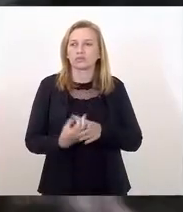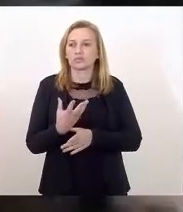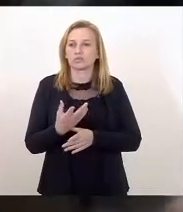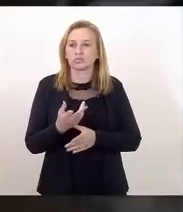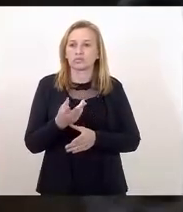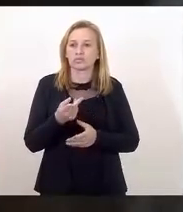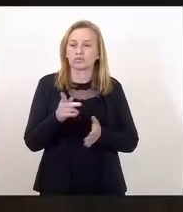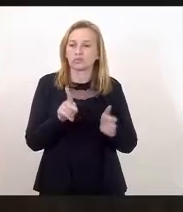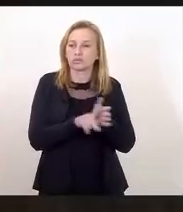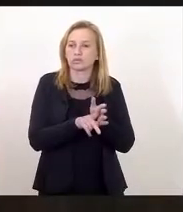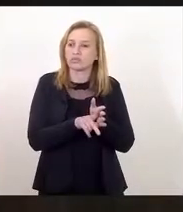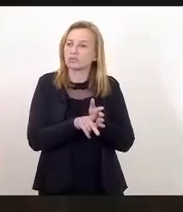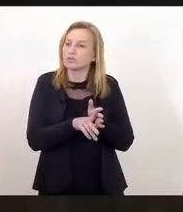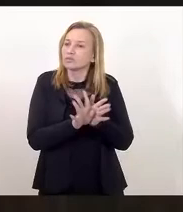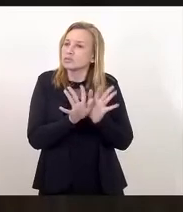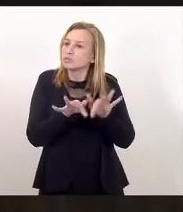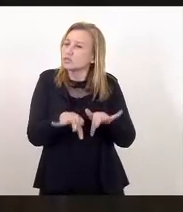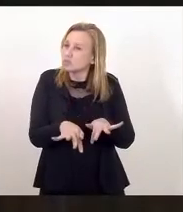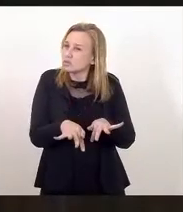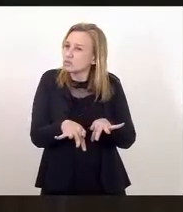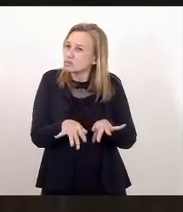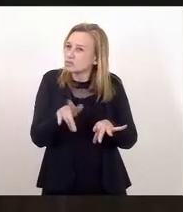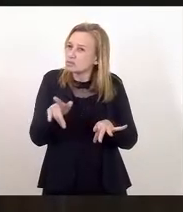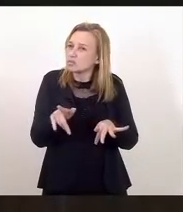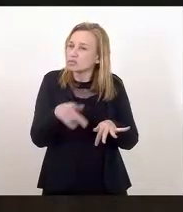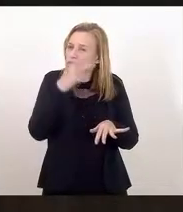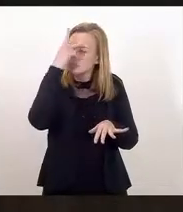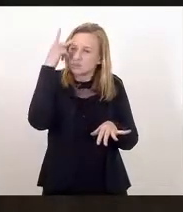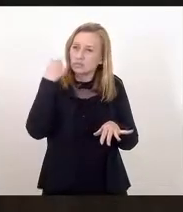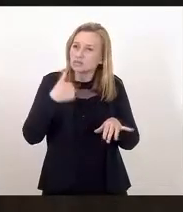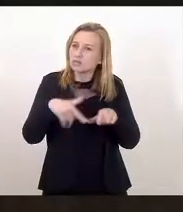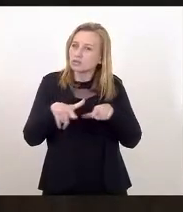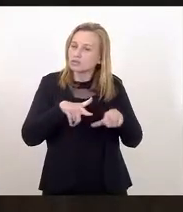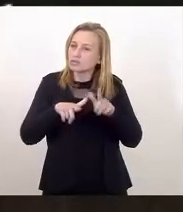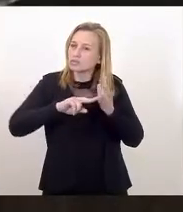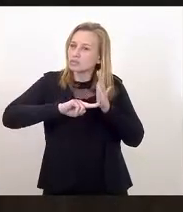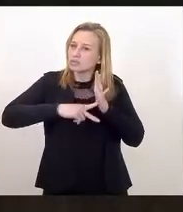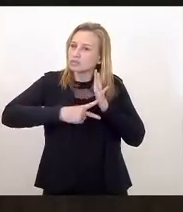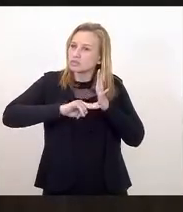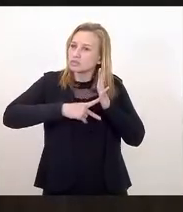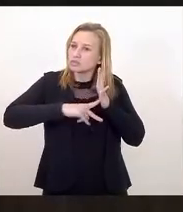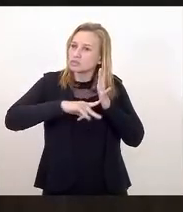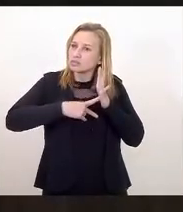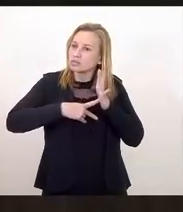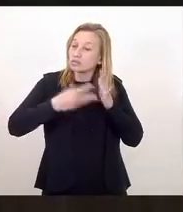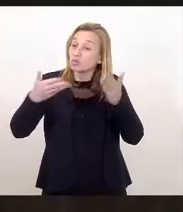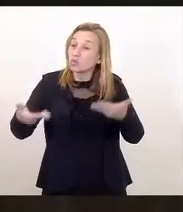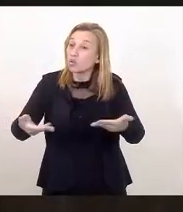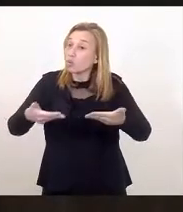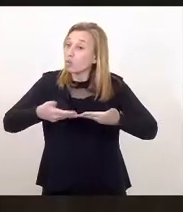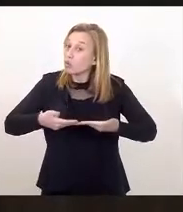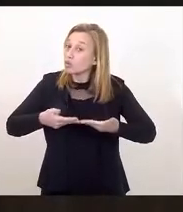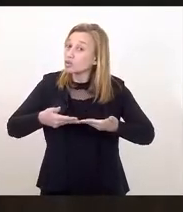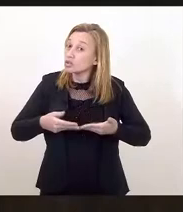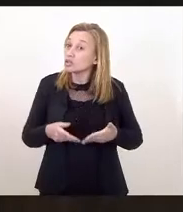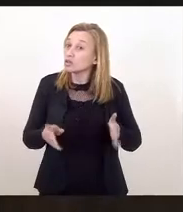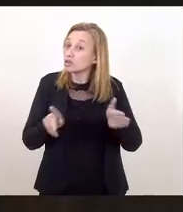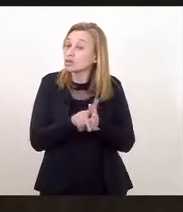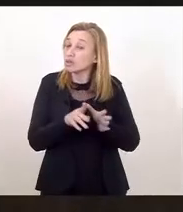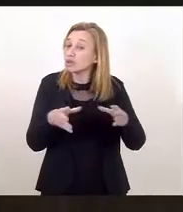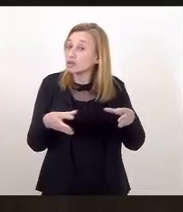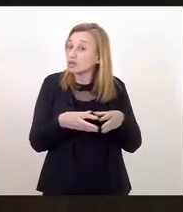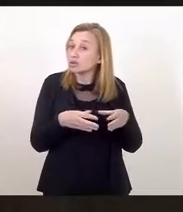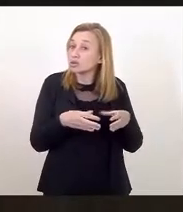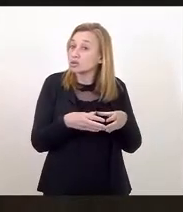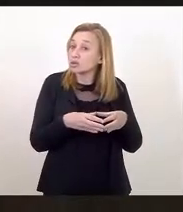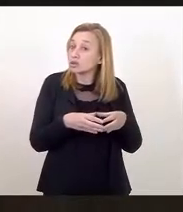é que no final os trabalhadores e sindicatos estão como convidados fazendo parte dessa comissão